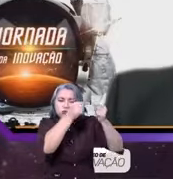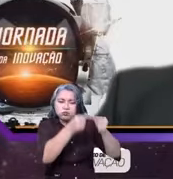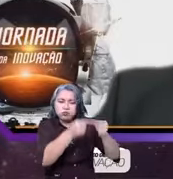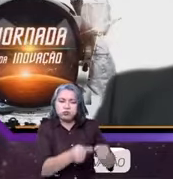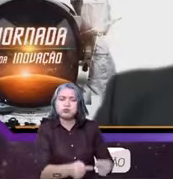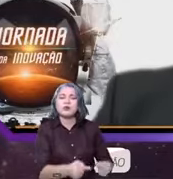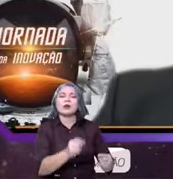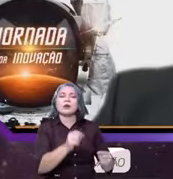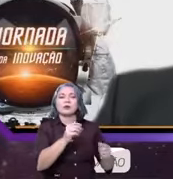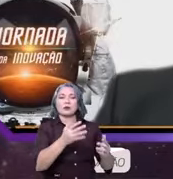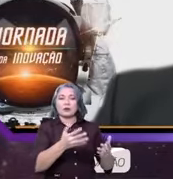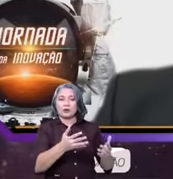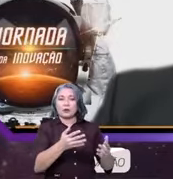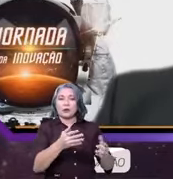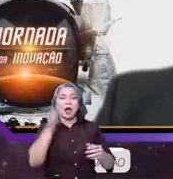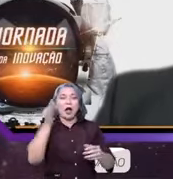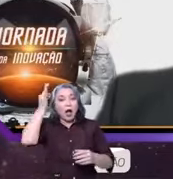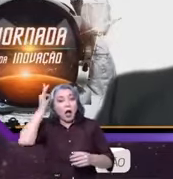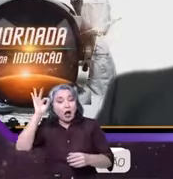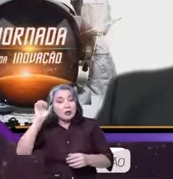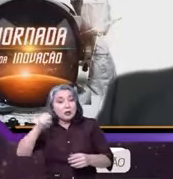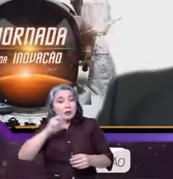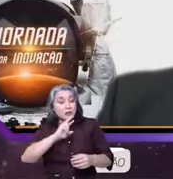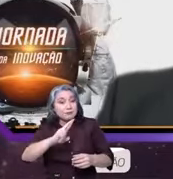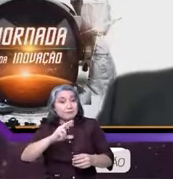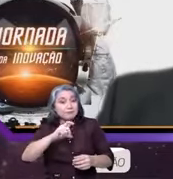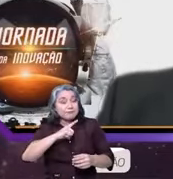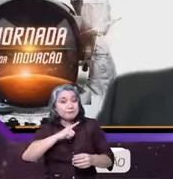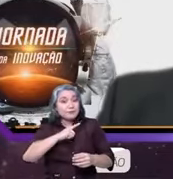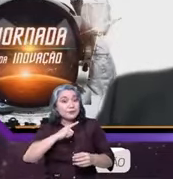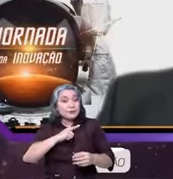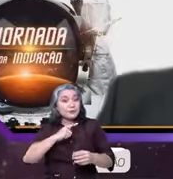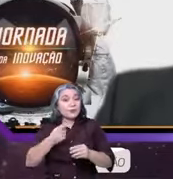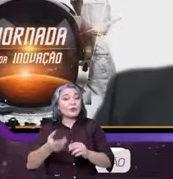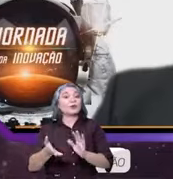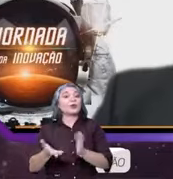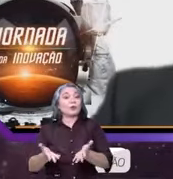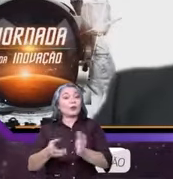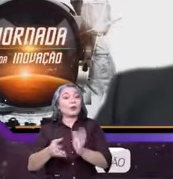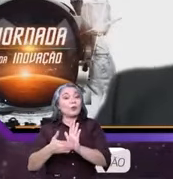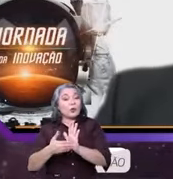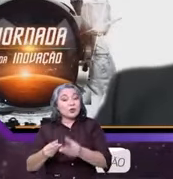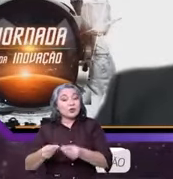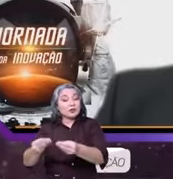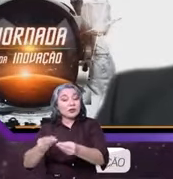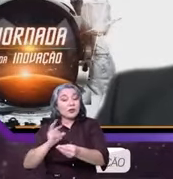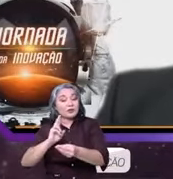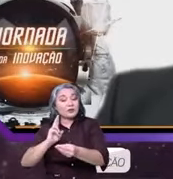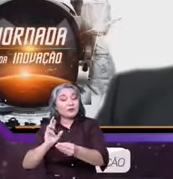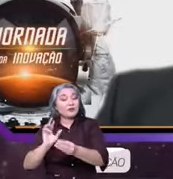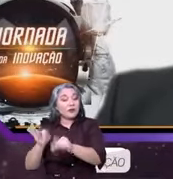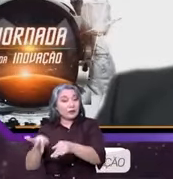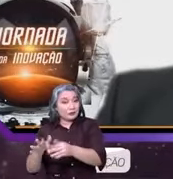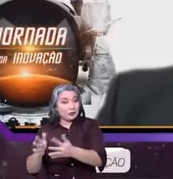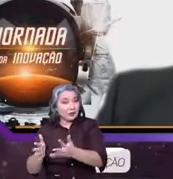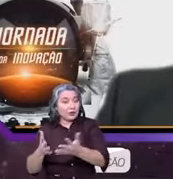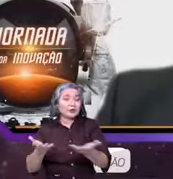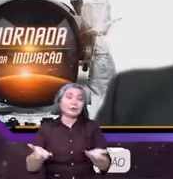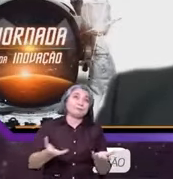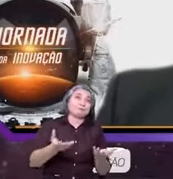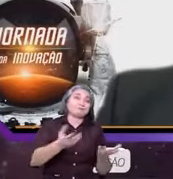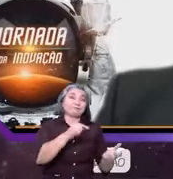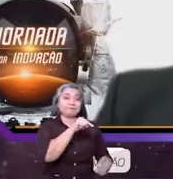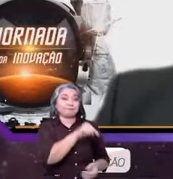ágil. Ágil se foca muito no modelo de entrega. Voltando no aspecto